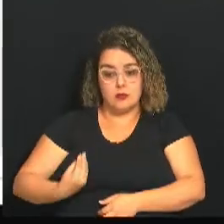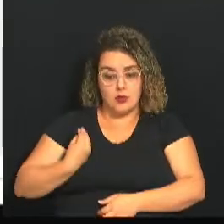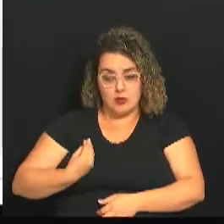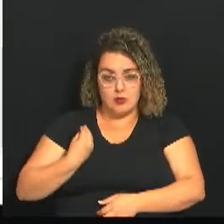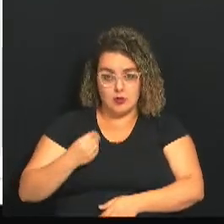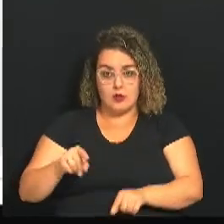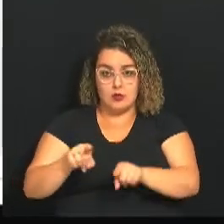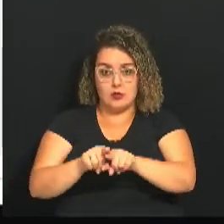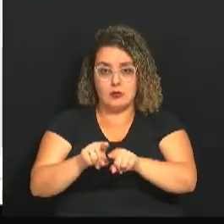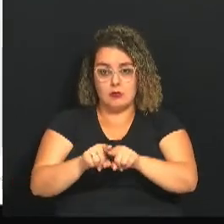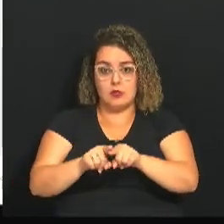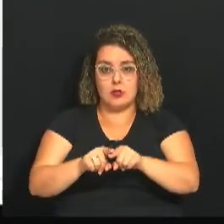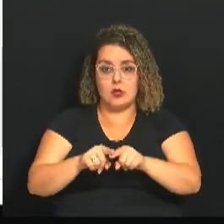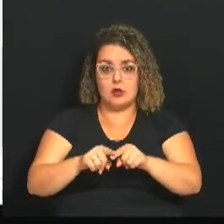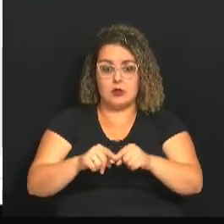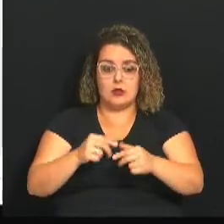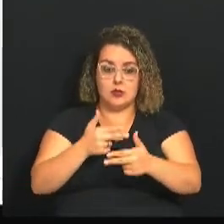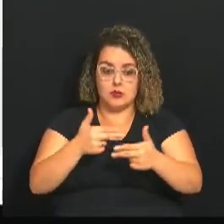bem-estar humano.